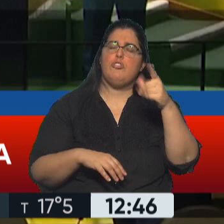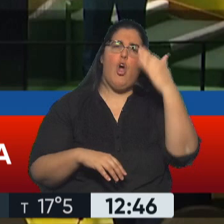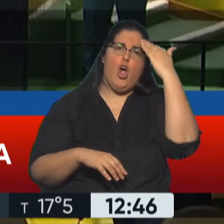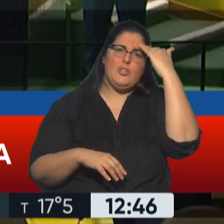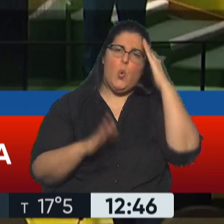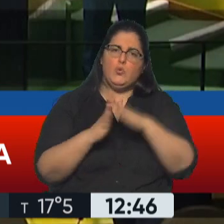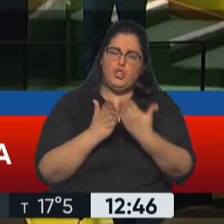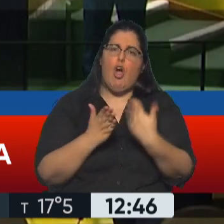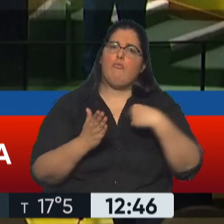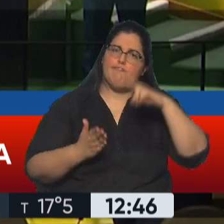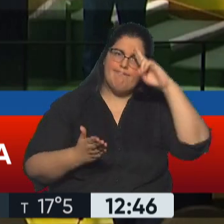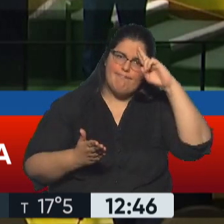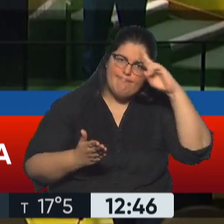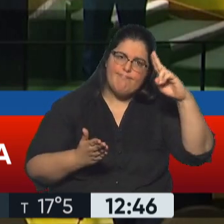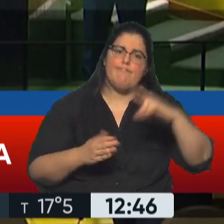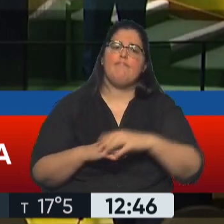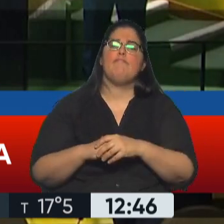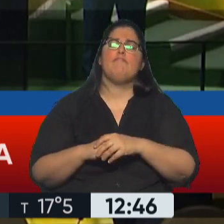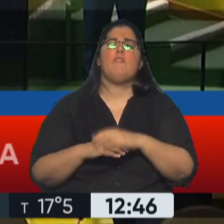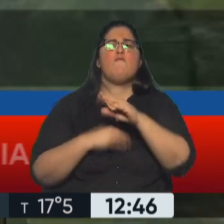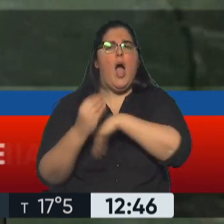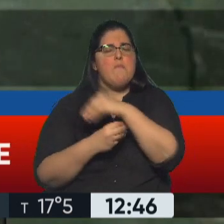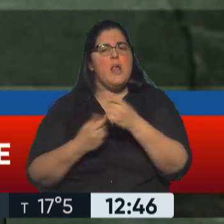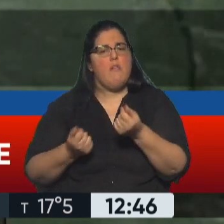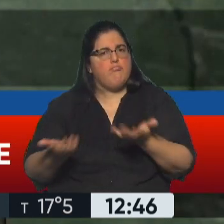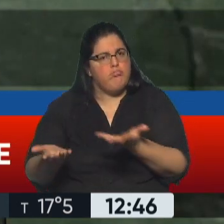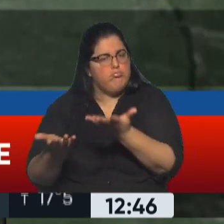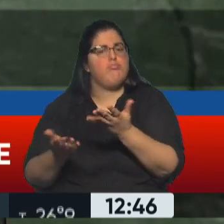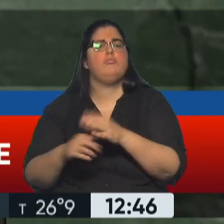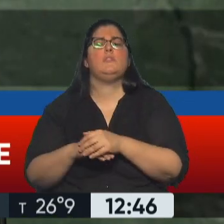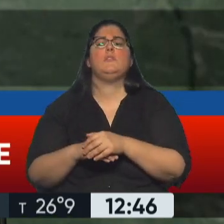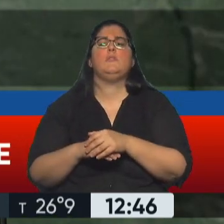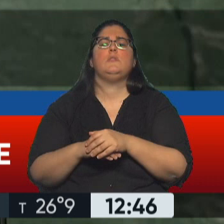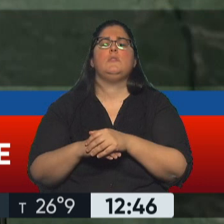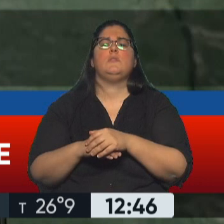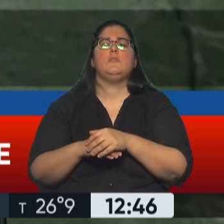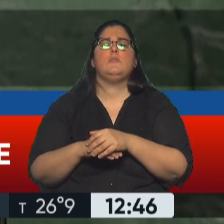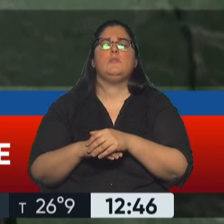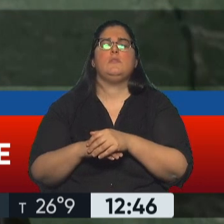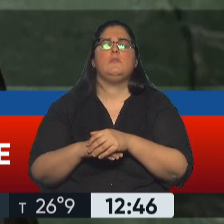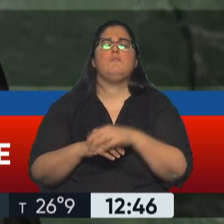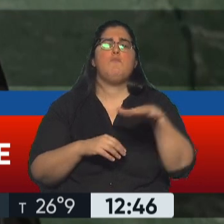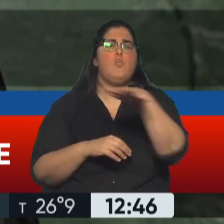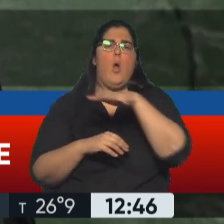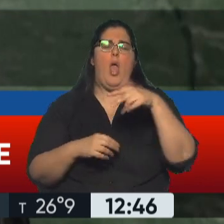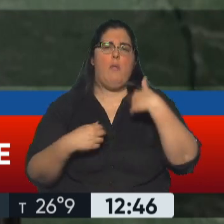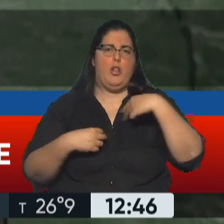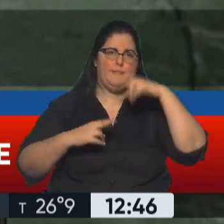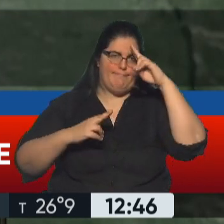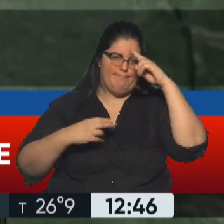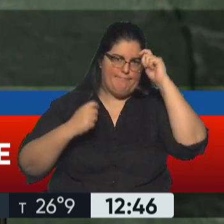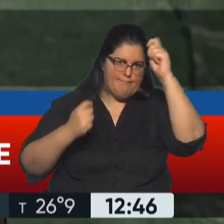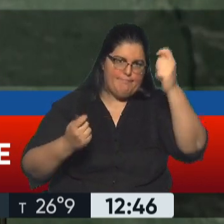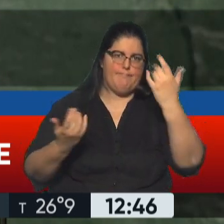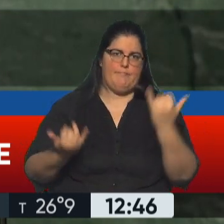respeita a Constituição, valoriza a família e deve lealdade ao seu povo.